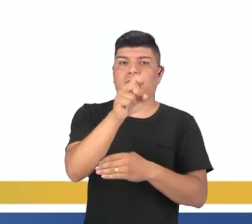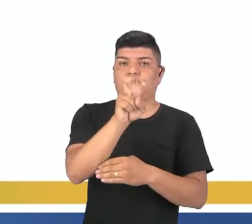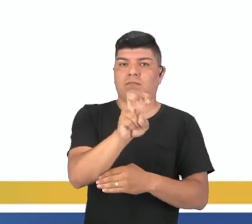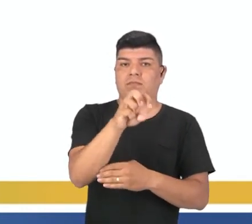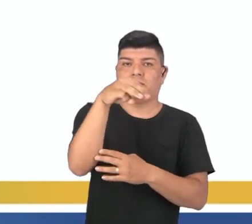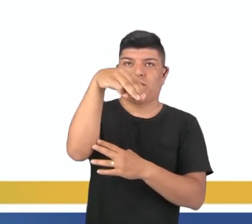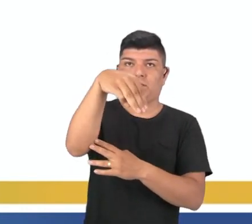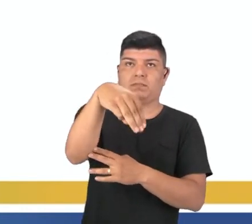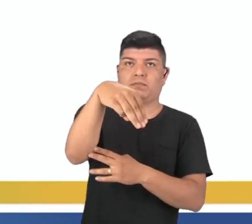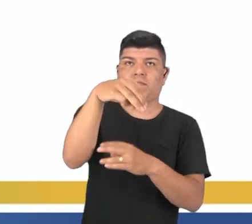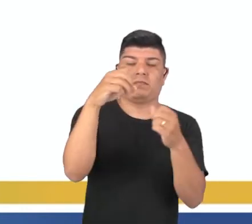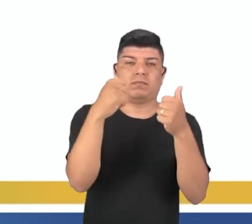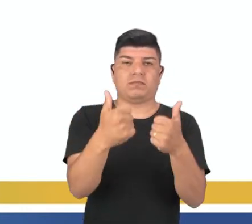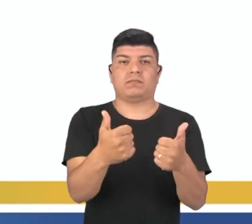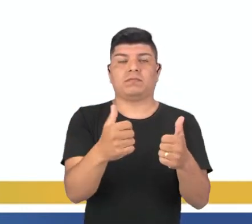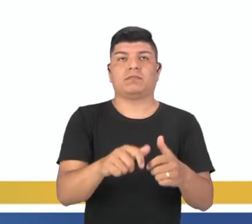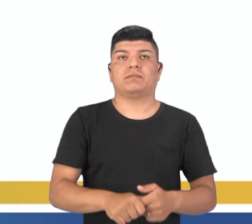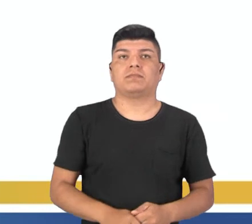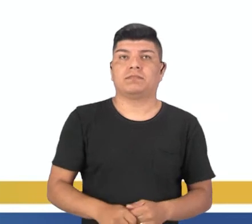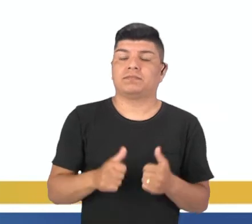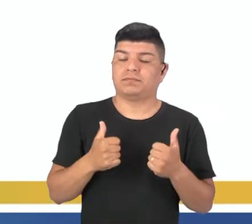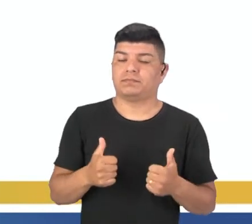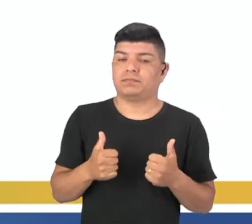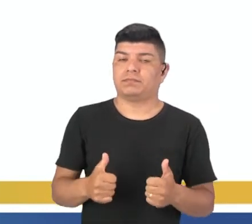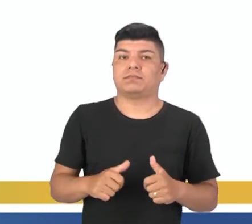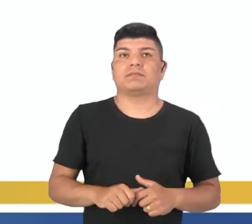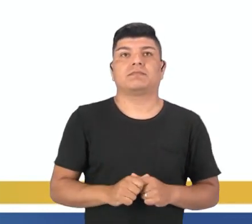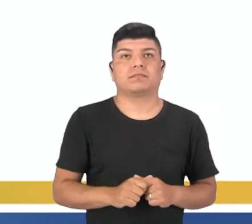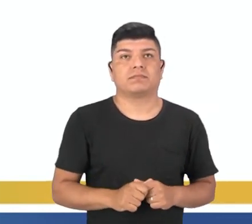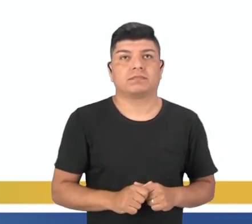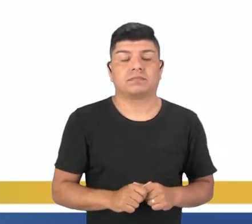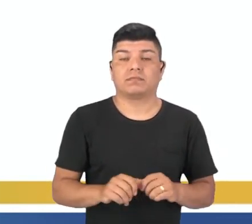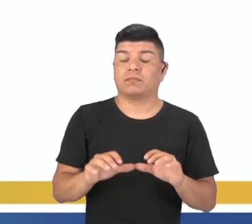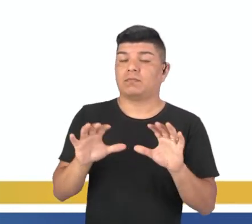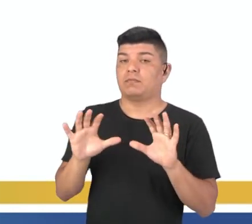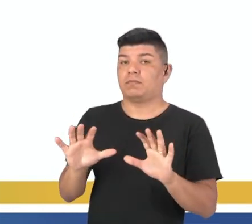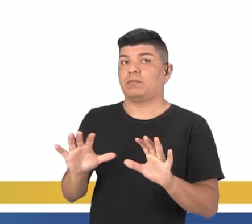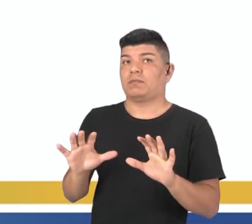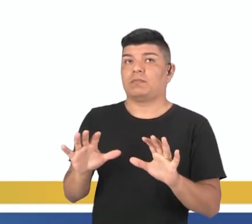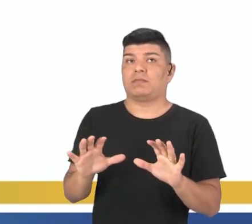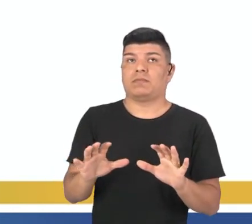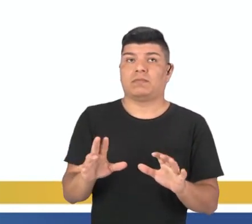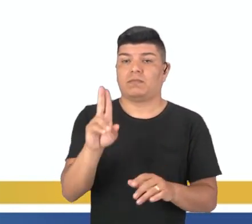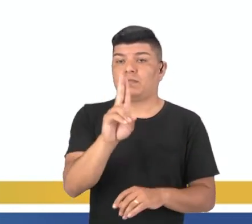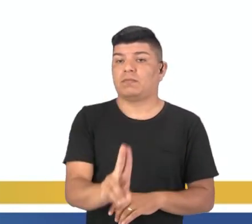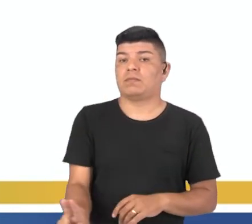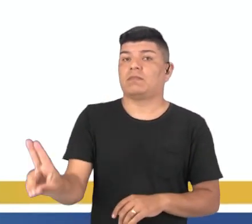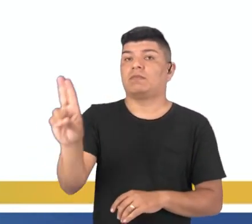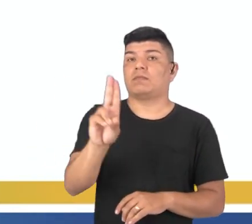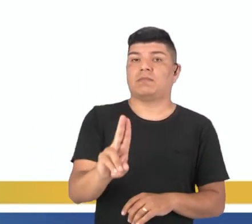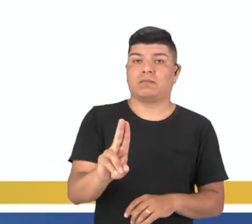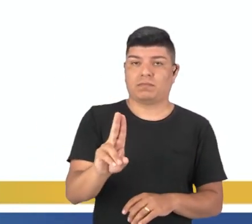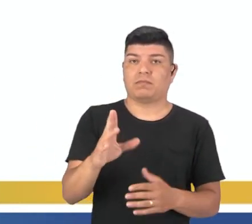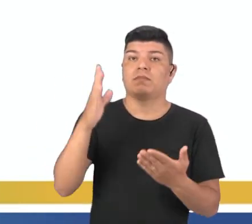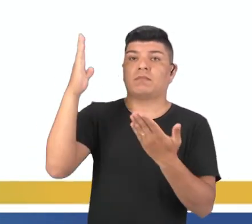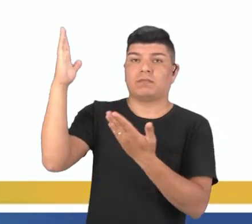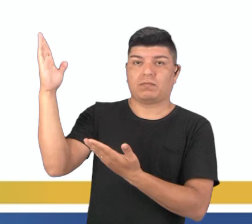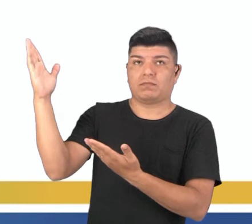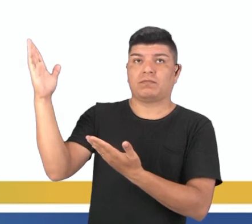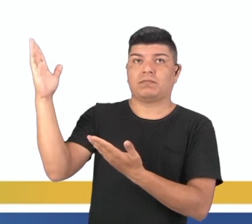0,115 metros, certo? Muito bem. Então, usando a